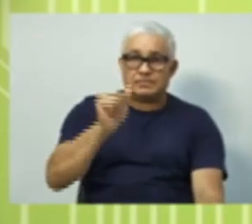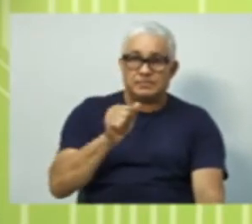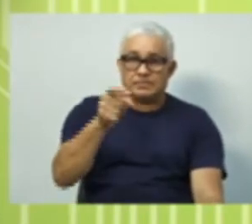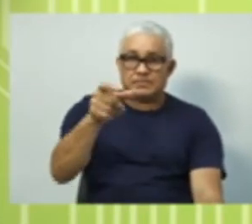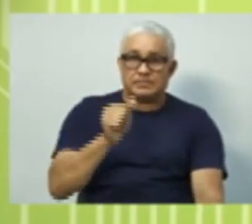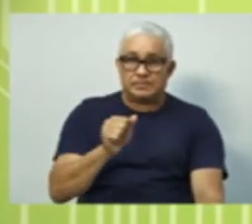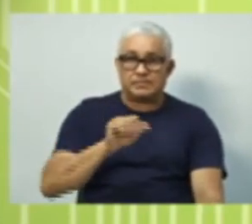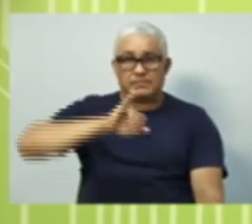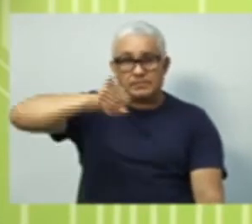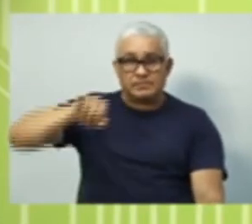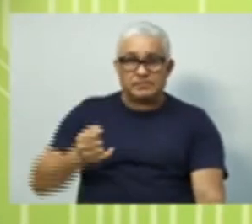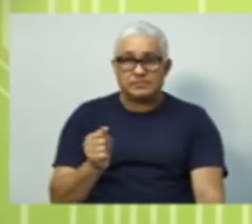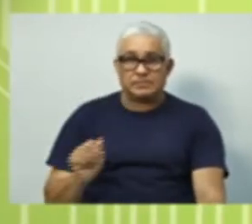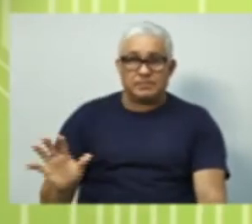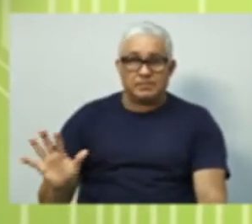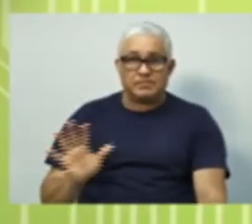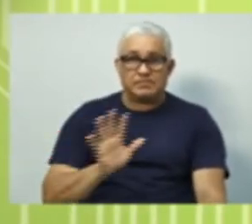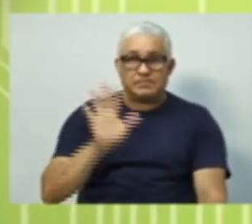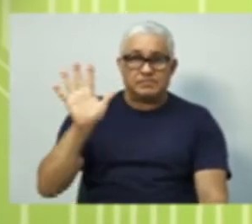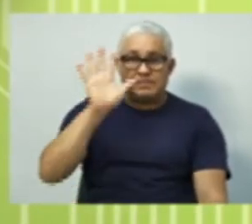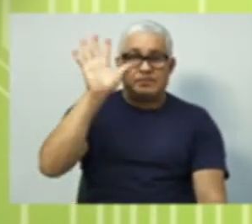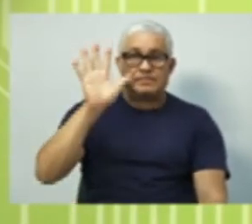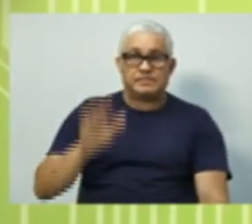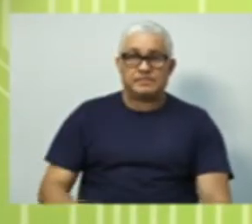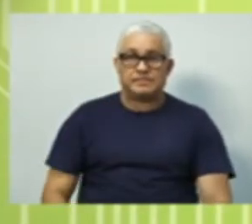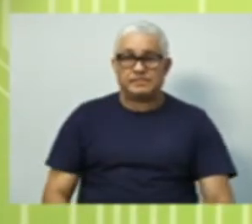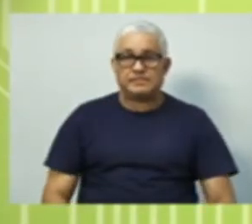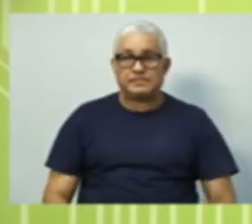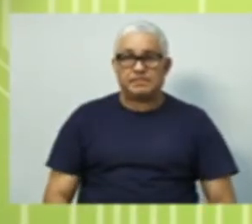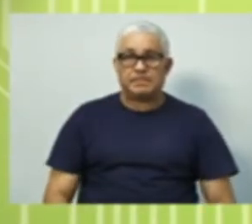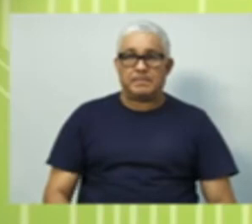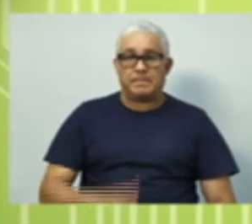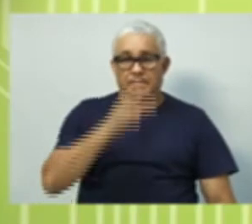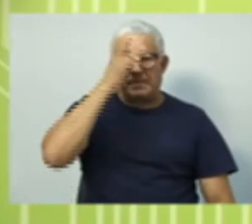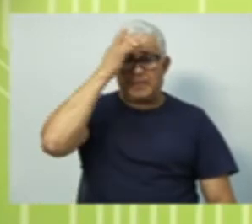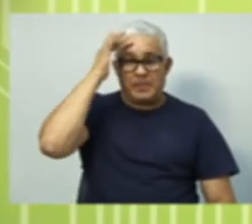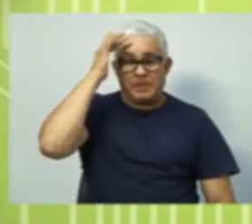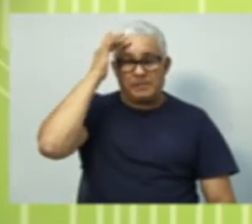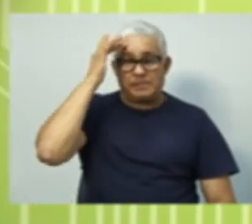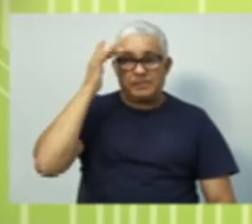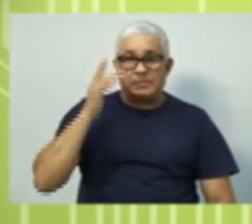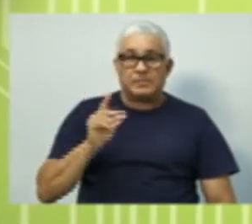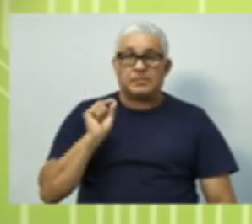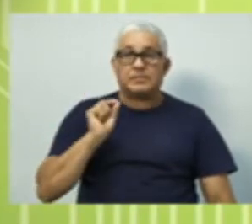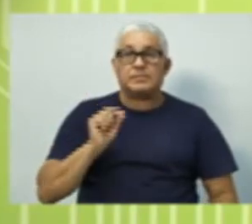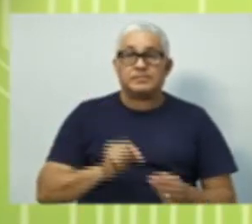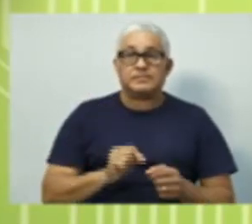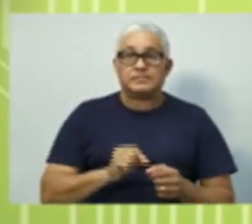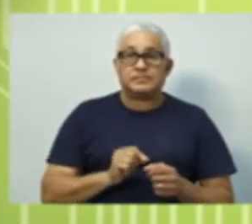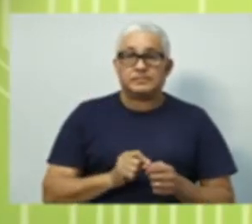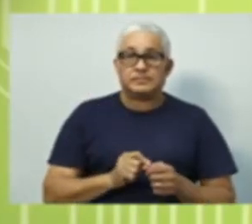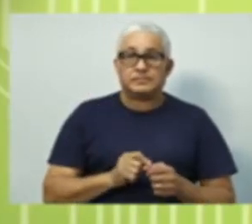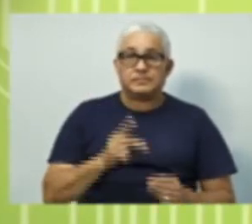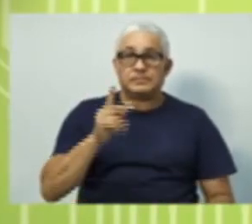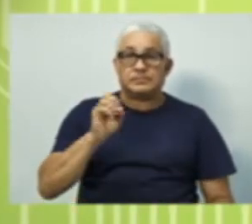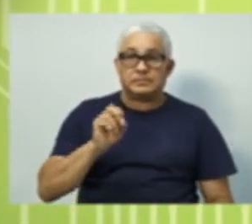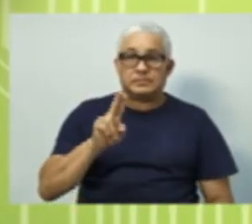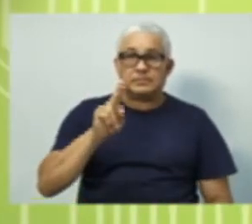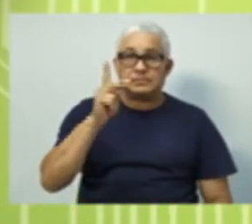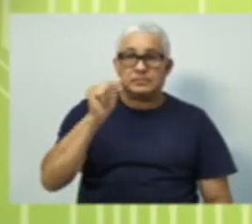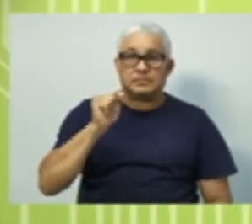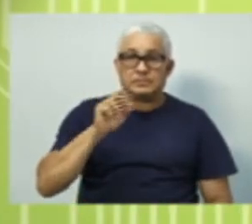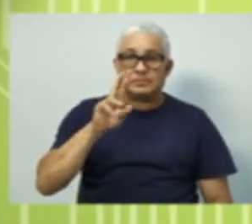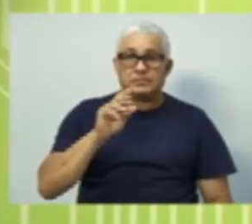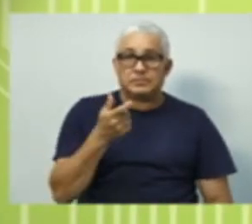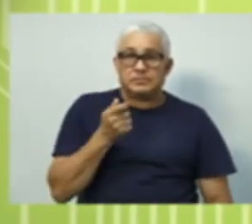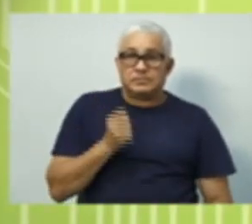alunos estão partindo exatamente para onde tem que partir o início de tudo, que é o seu individual. Agora eu não quero que vocês deixem de